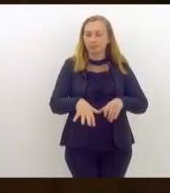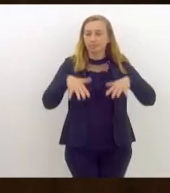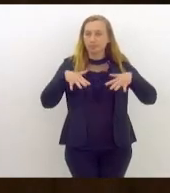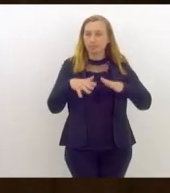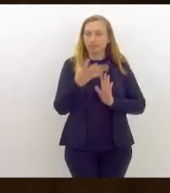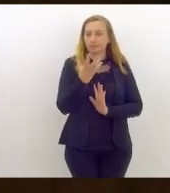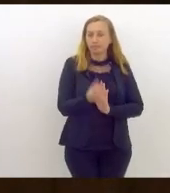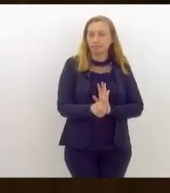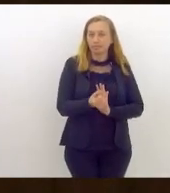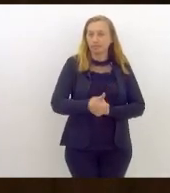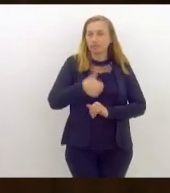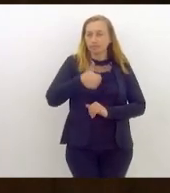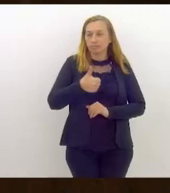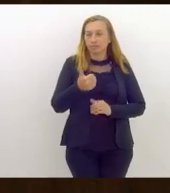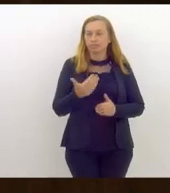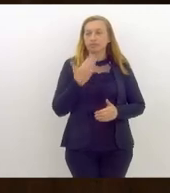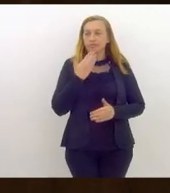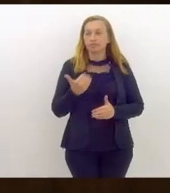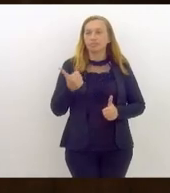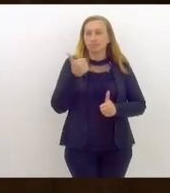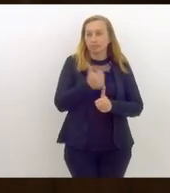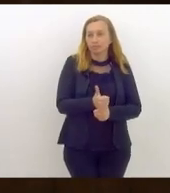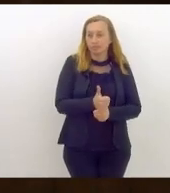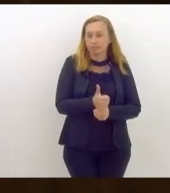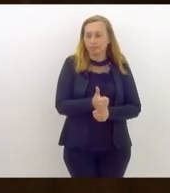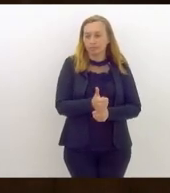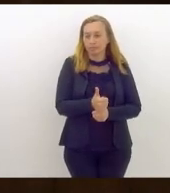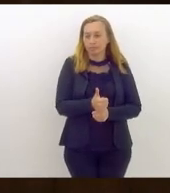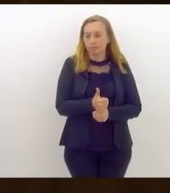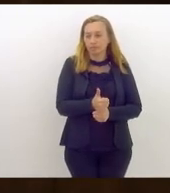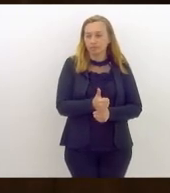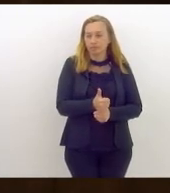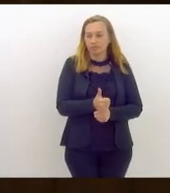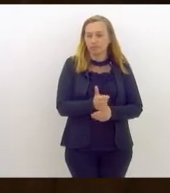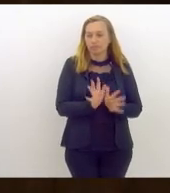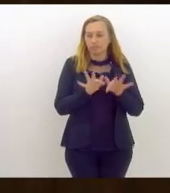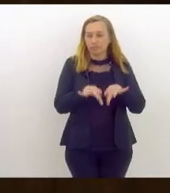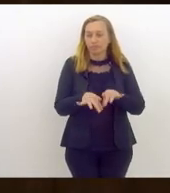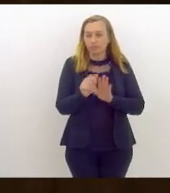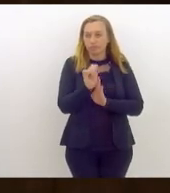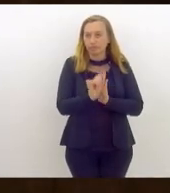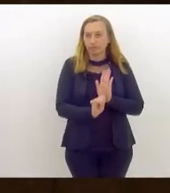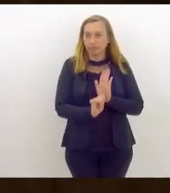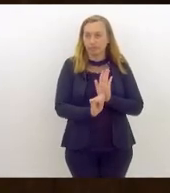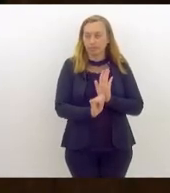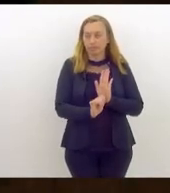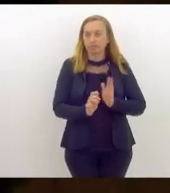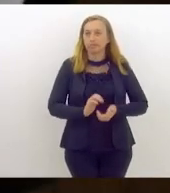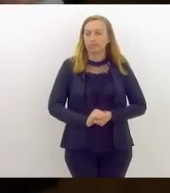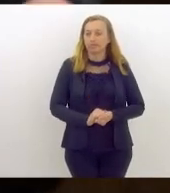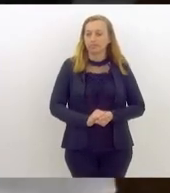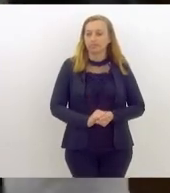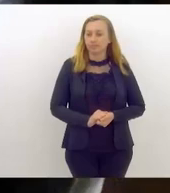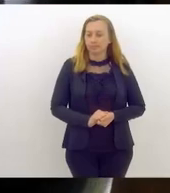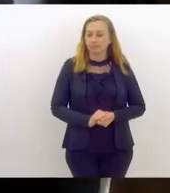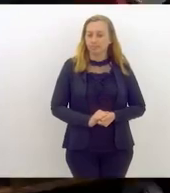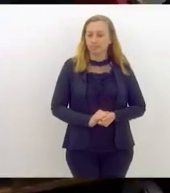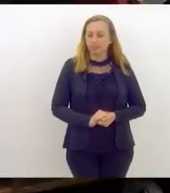Favorável à emenda 1, concluindo por substitutivo. Solicitando forma final de redação.